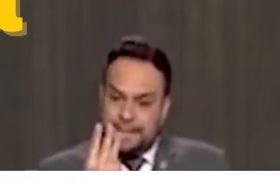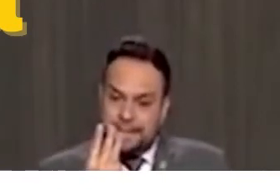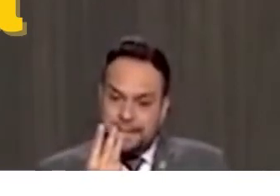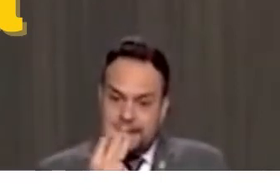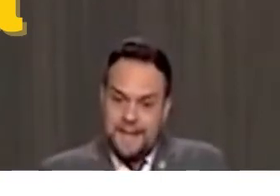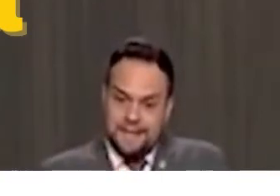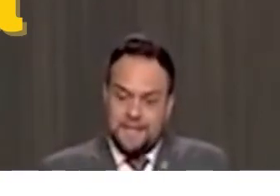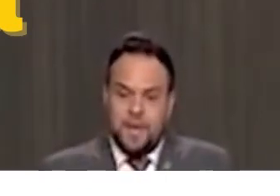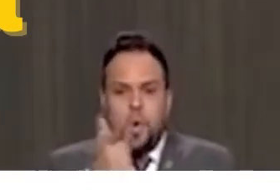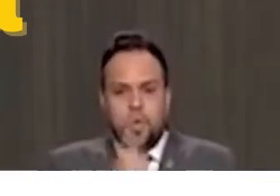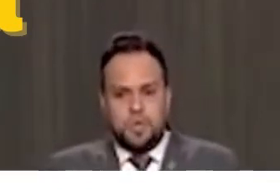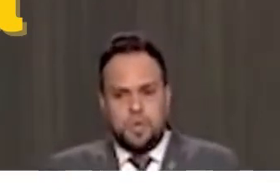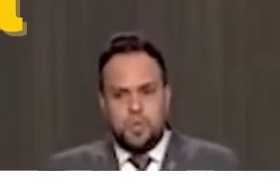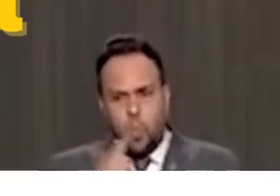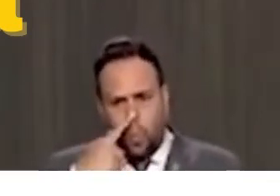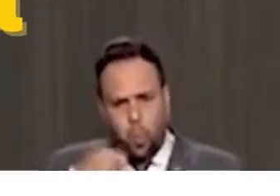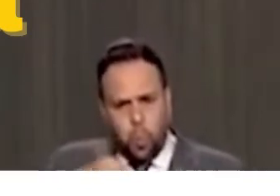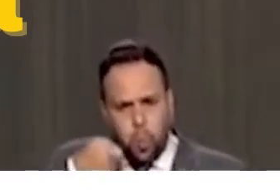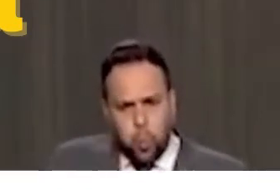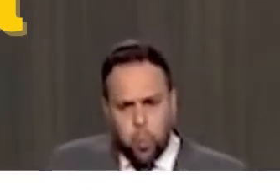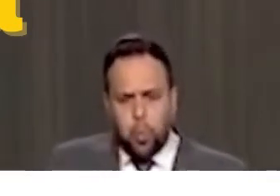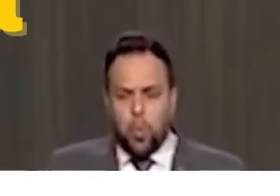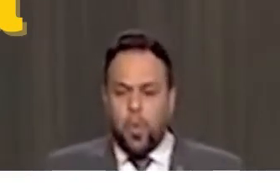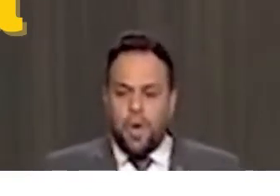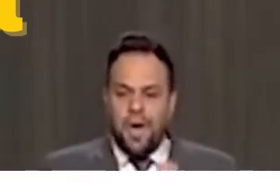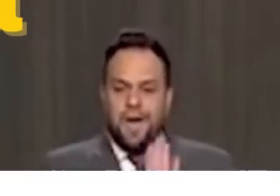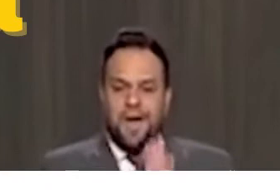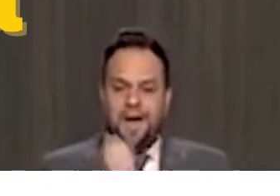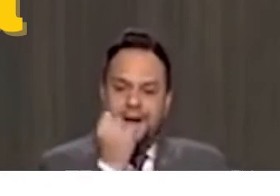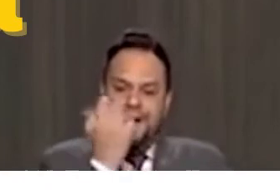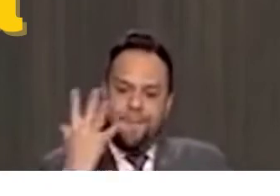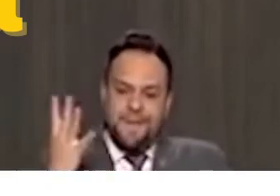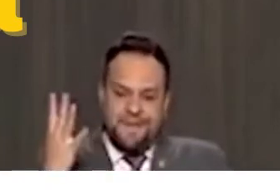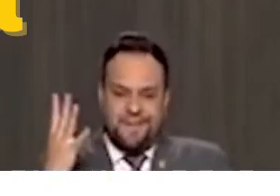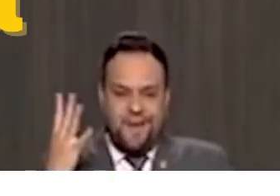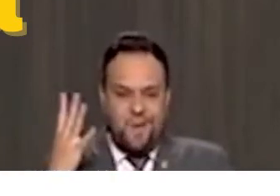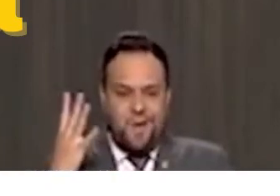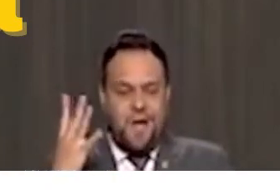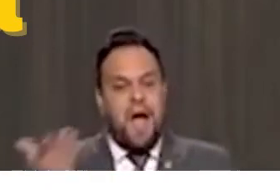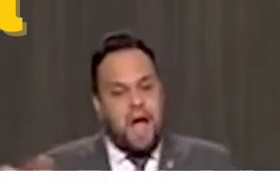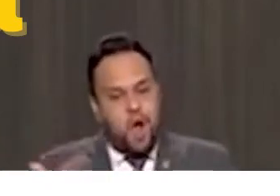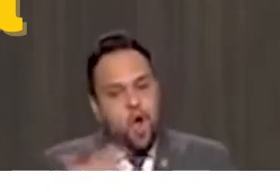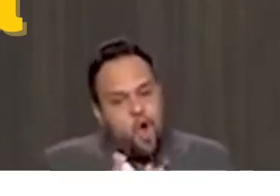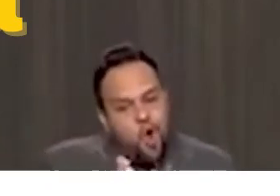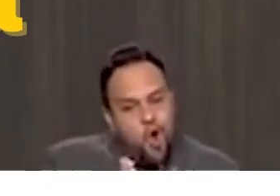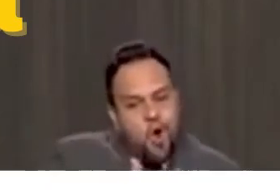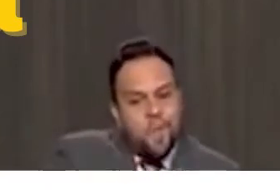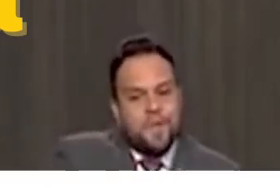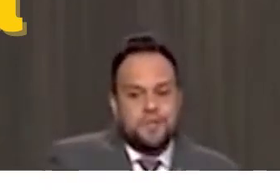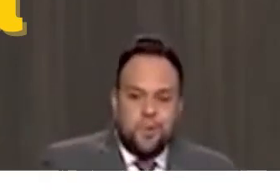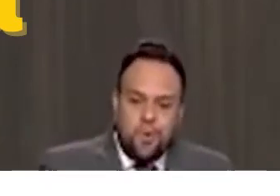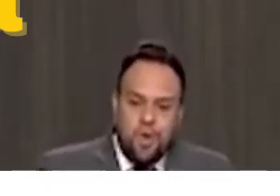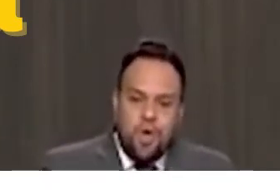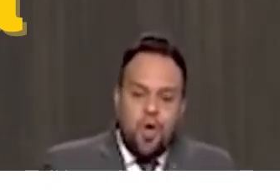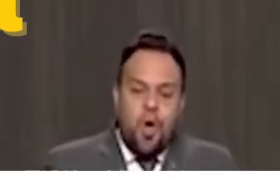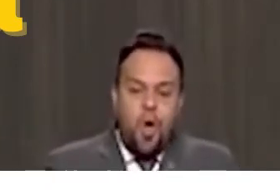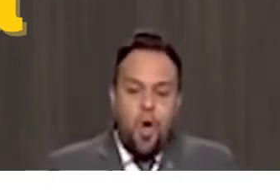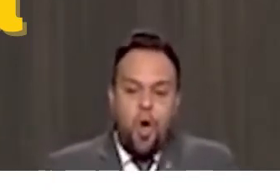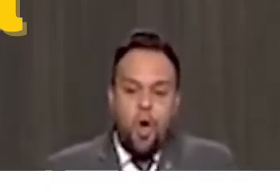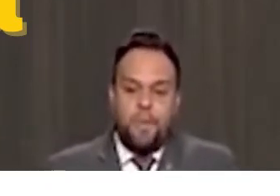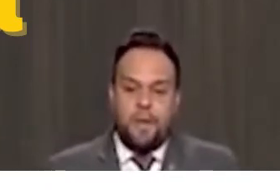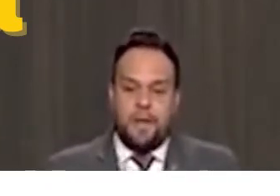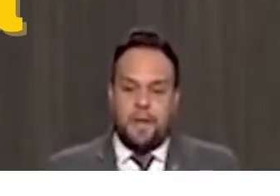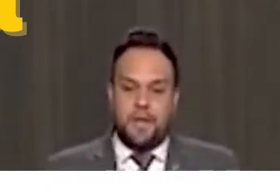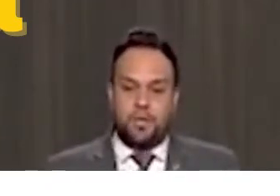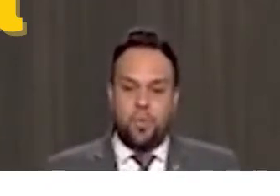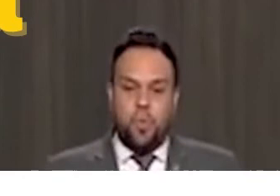legislação, a dura legislação ambiental nossa e indígena também. Já estamos começando a fazer união de Tucuruí para levar energia elétrica para